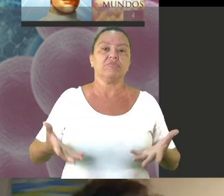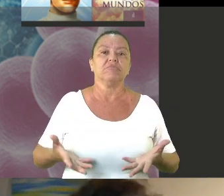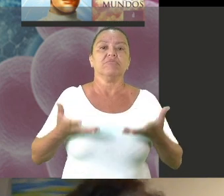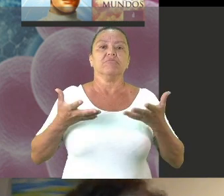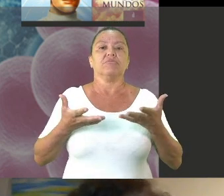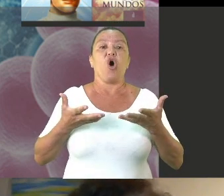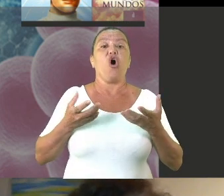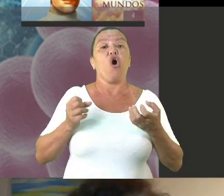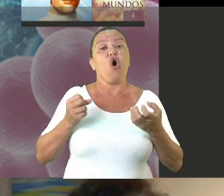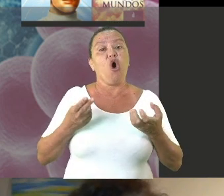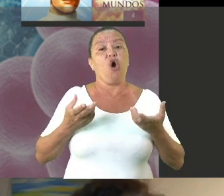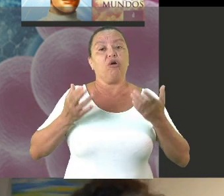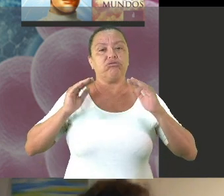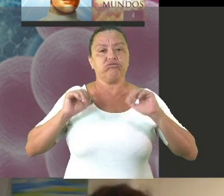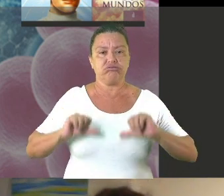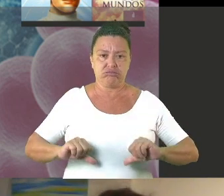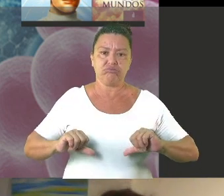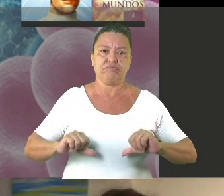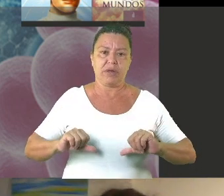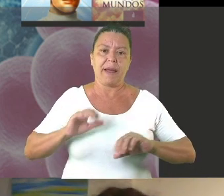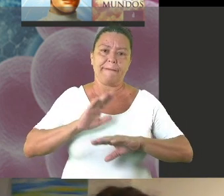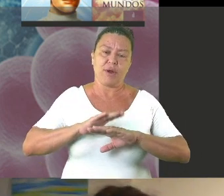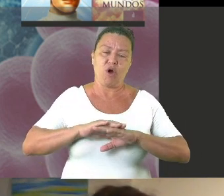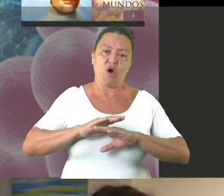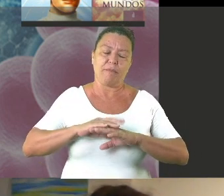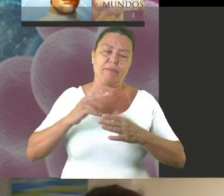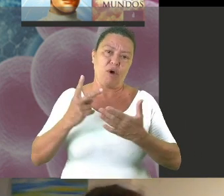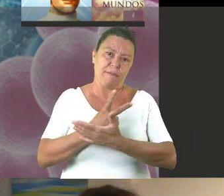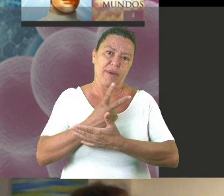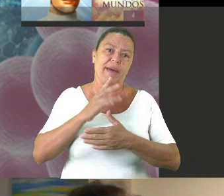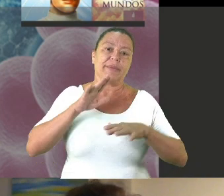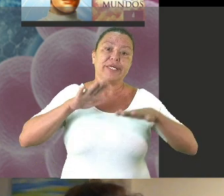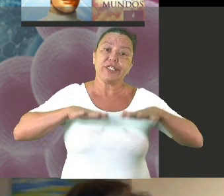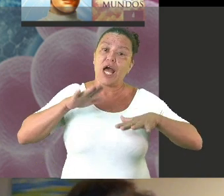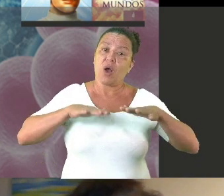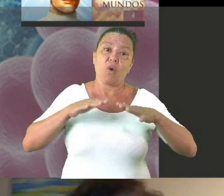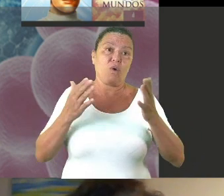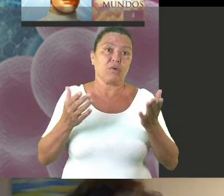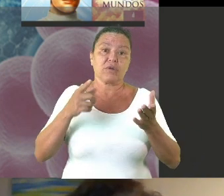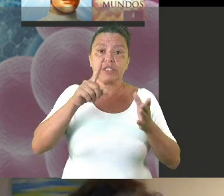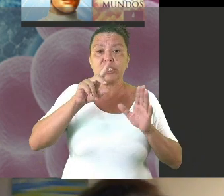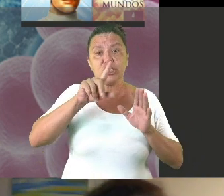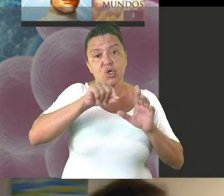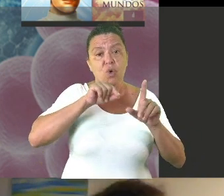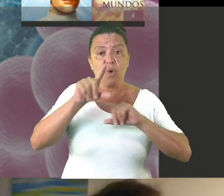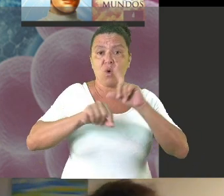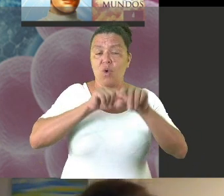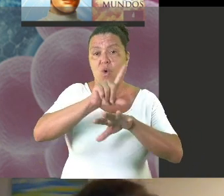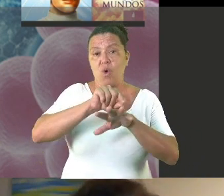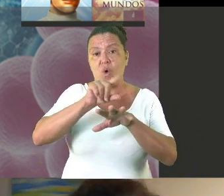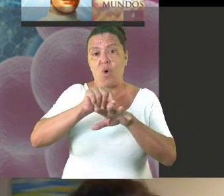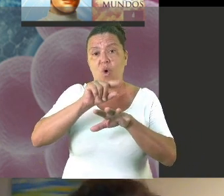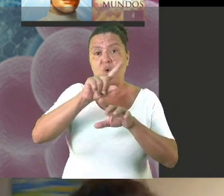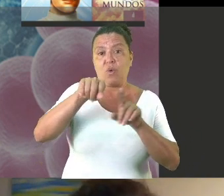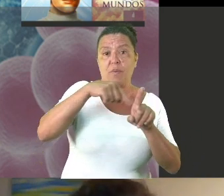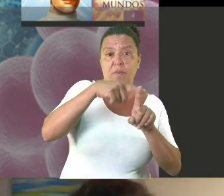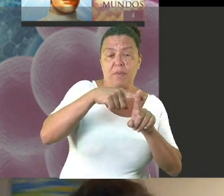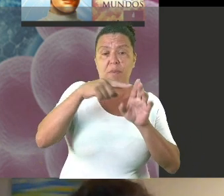ou agravando a própria situação de acordo com a sua escolha no bem ou no